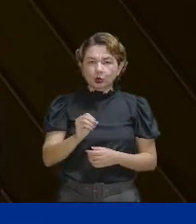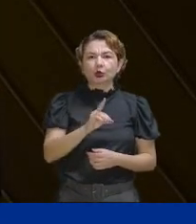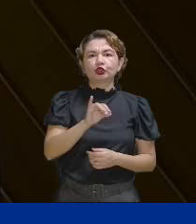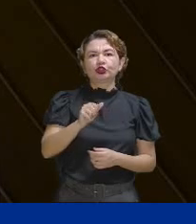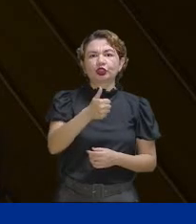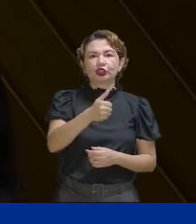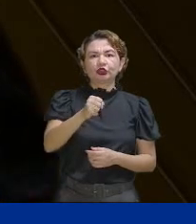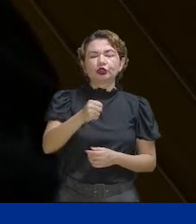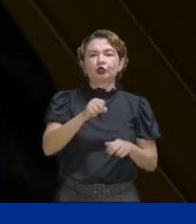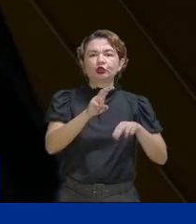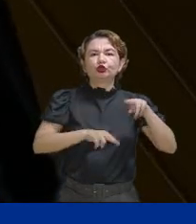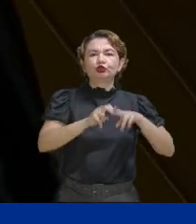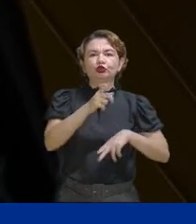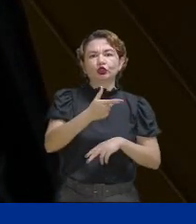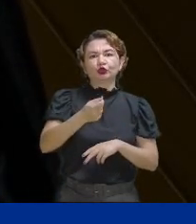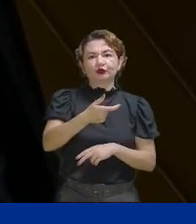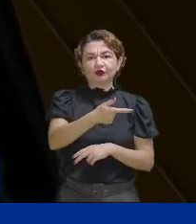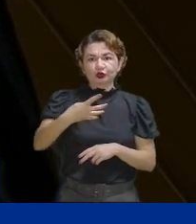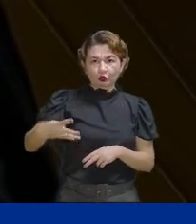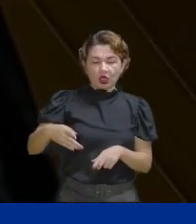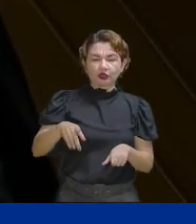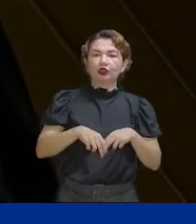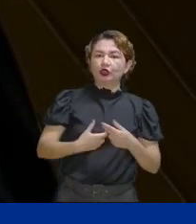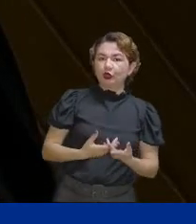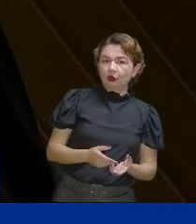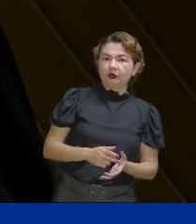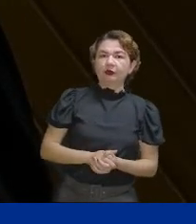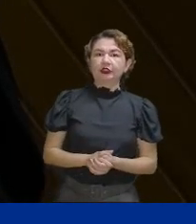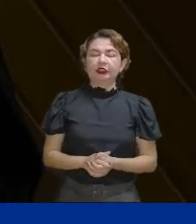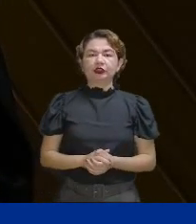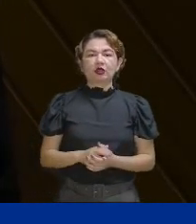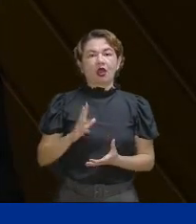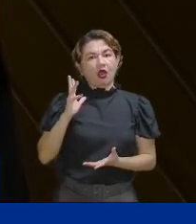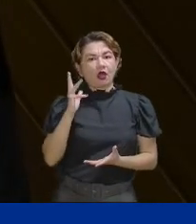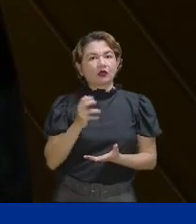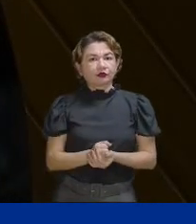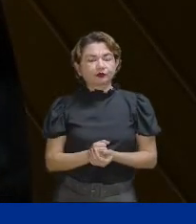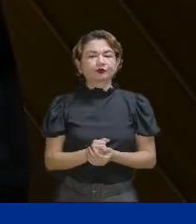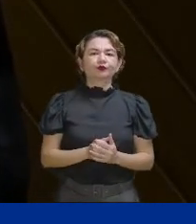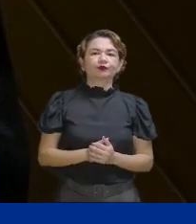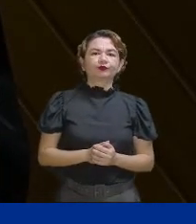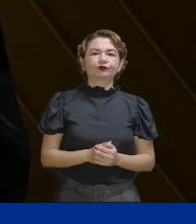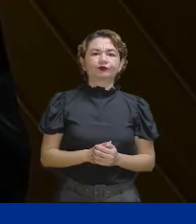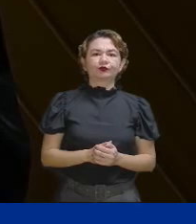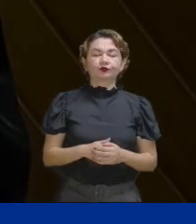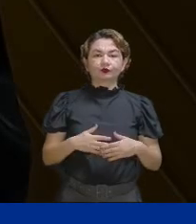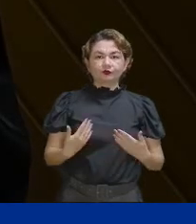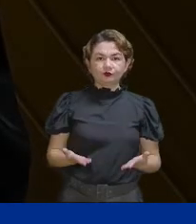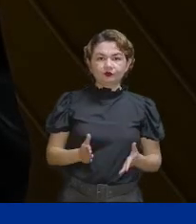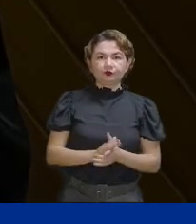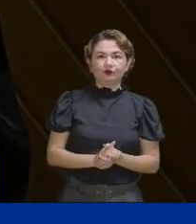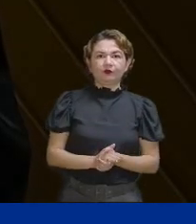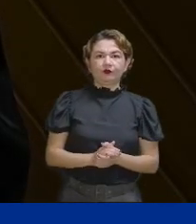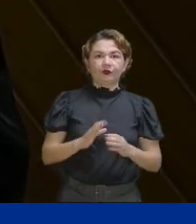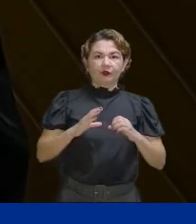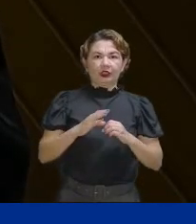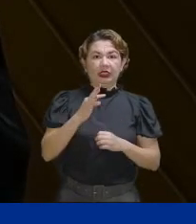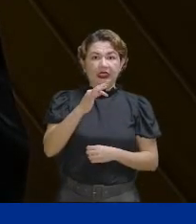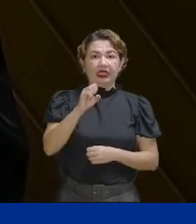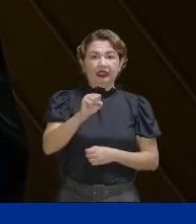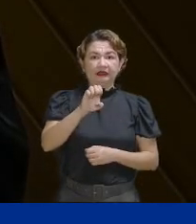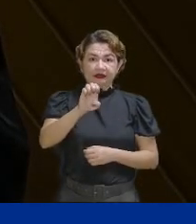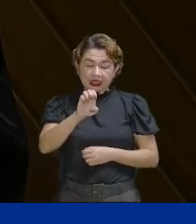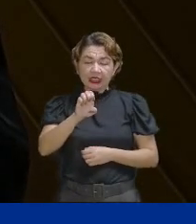de 18/6/2024, o que levou à seguinte conclusão, abro aspas, a orientação do TSE é